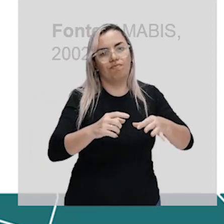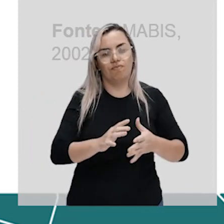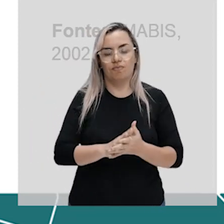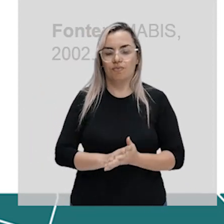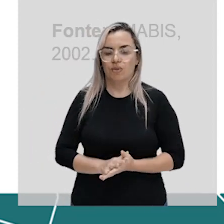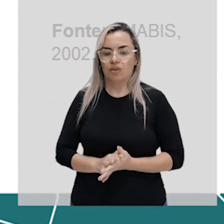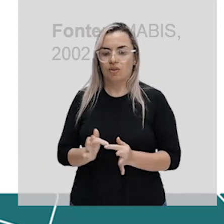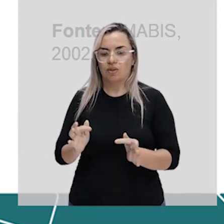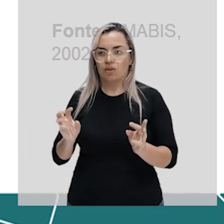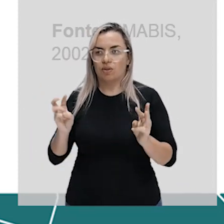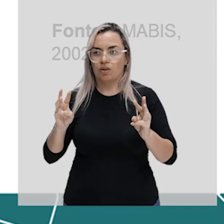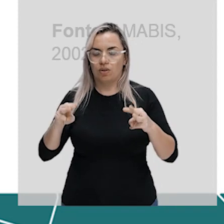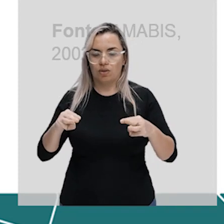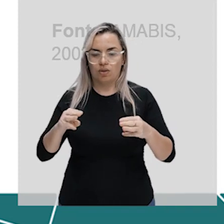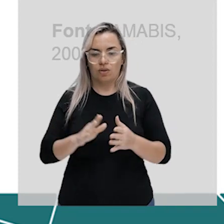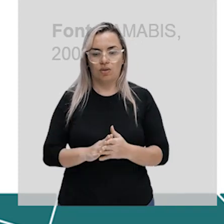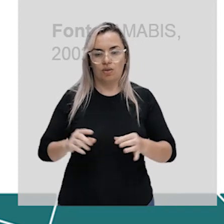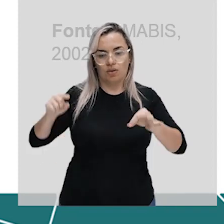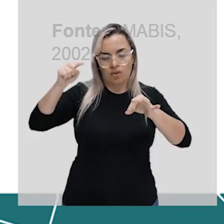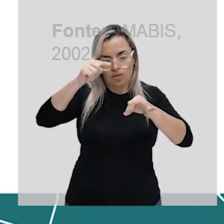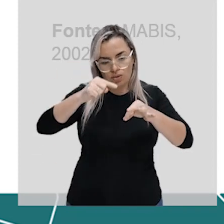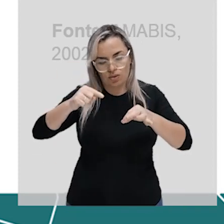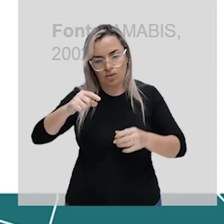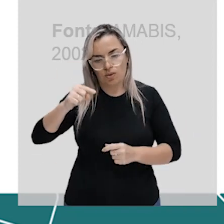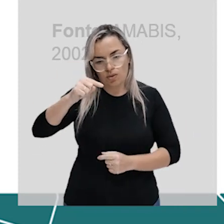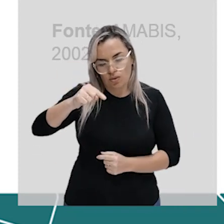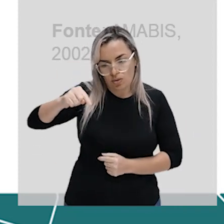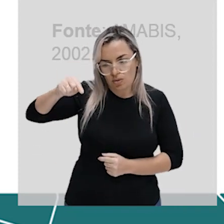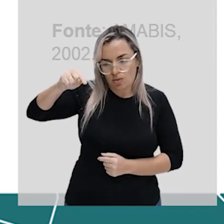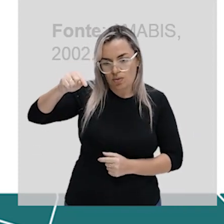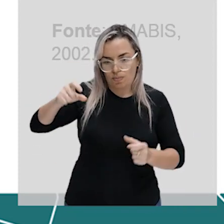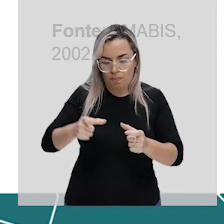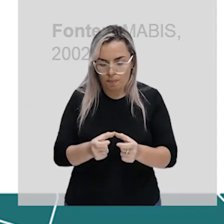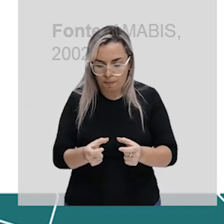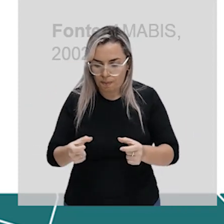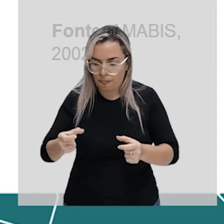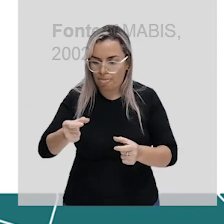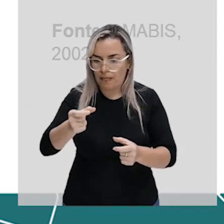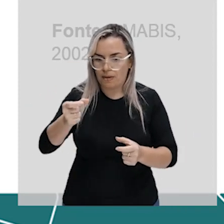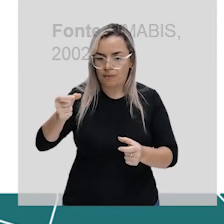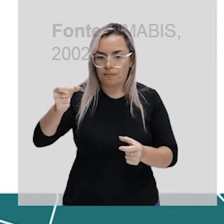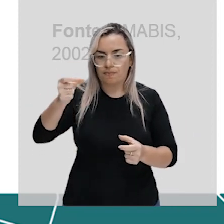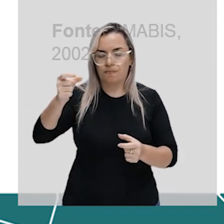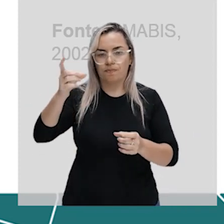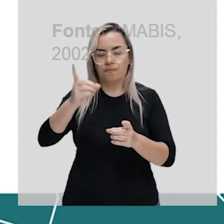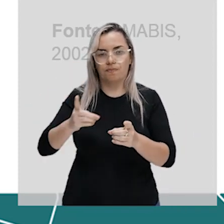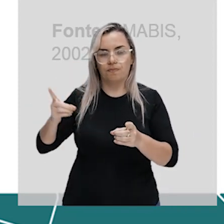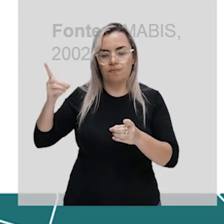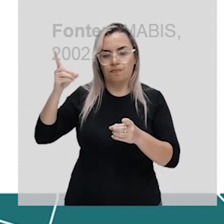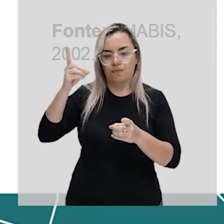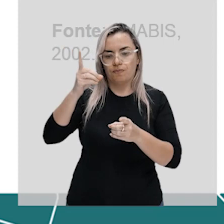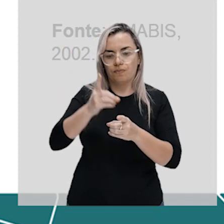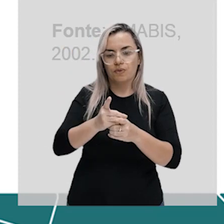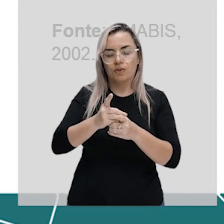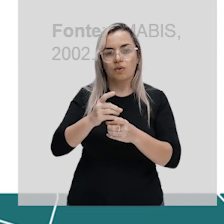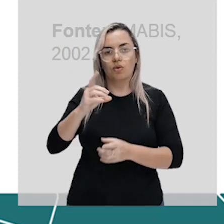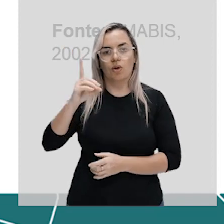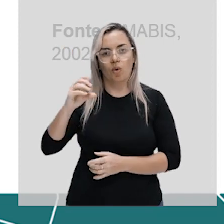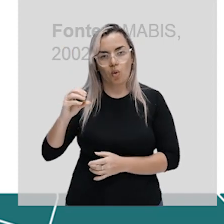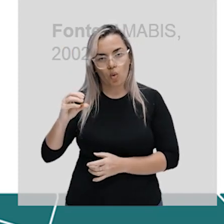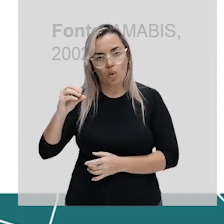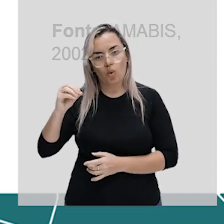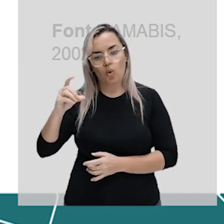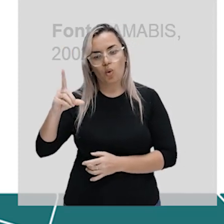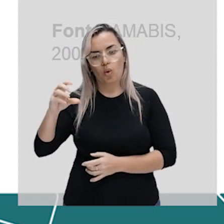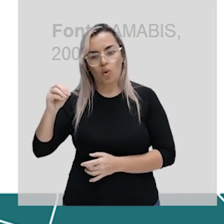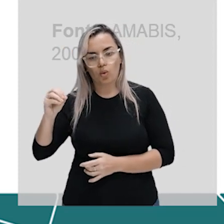no finalzinho desse tubo aqui, que é o tubo vaginal, nós vamos encontrar o colo do útero,